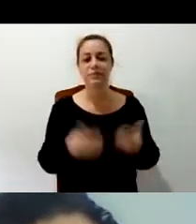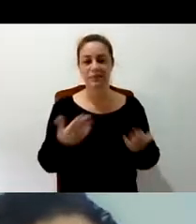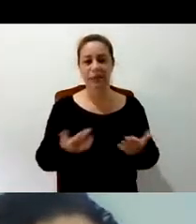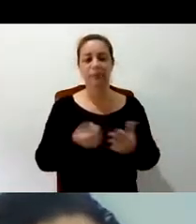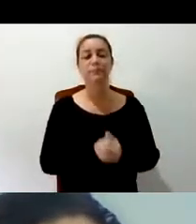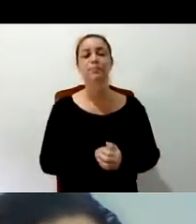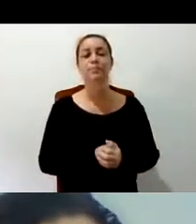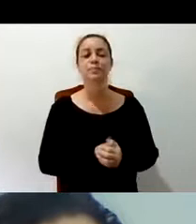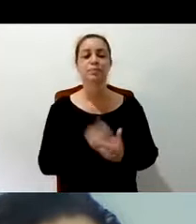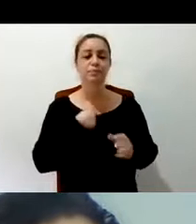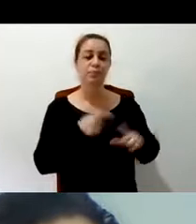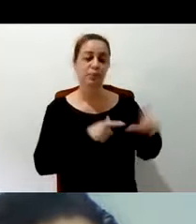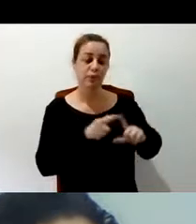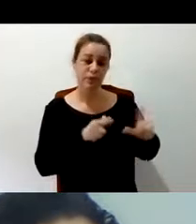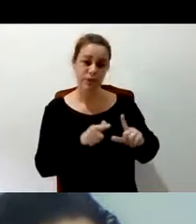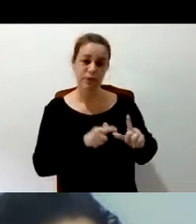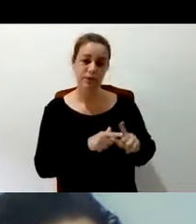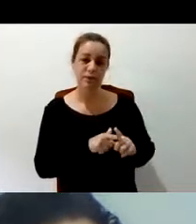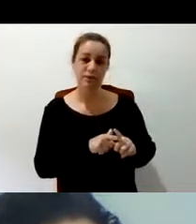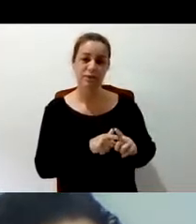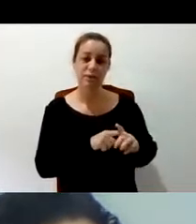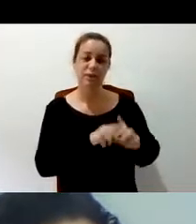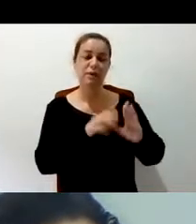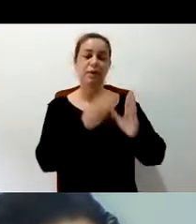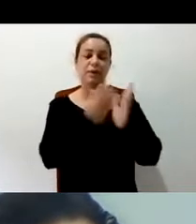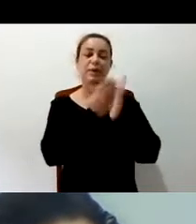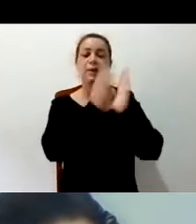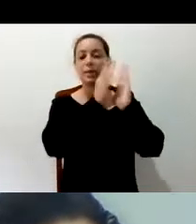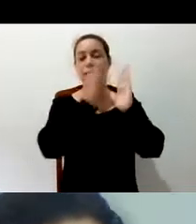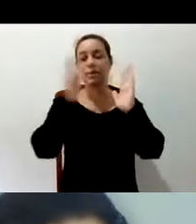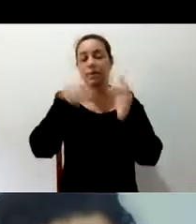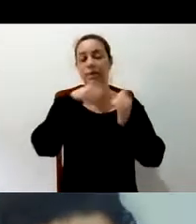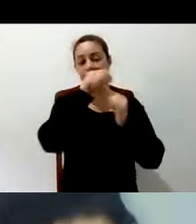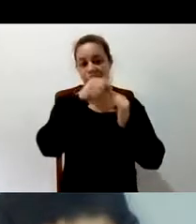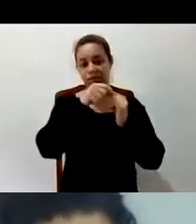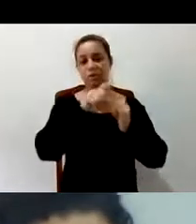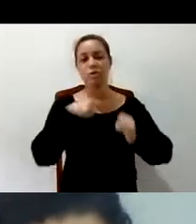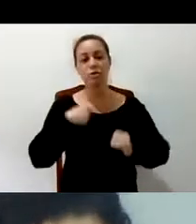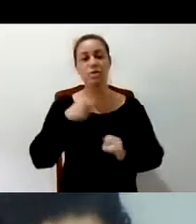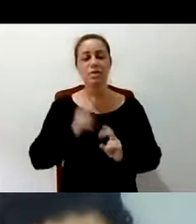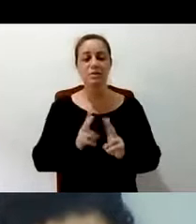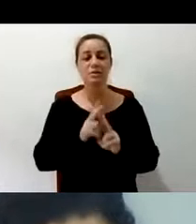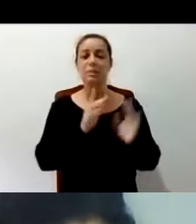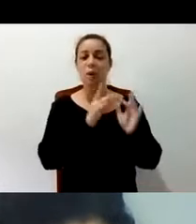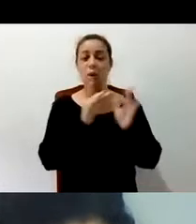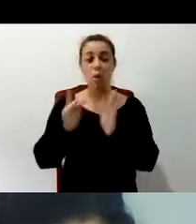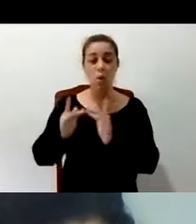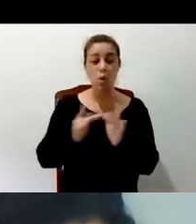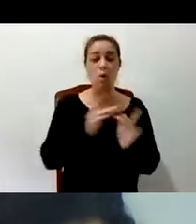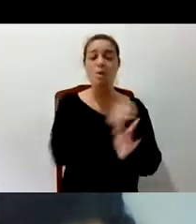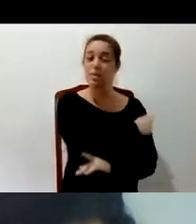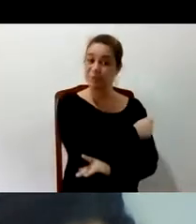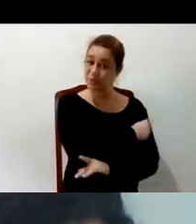Como eu trabalho na biblioteca do IFES, a gente sempre tem contato maior com alunos,